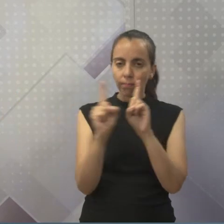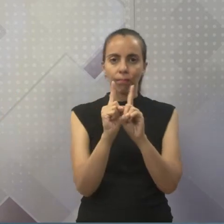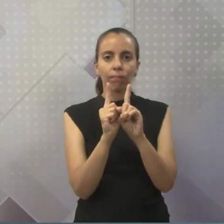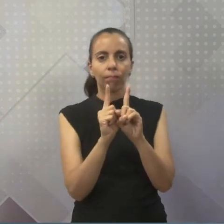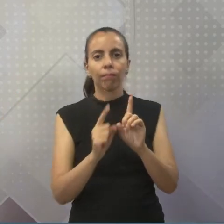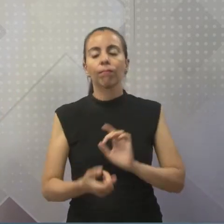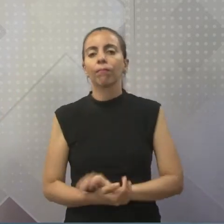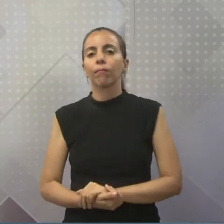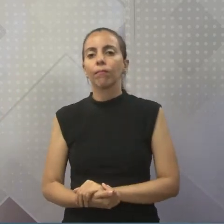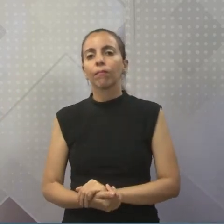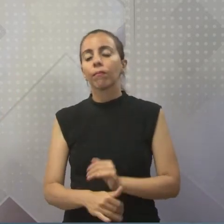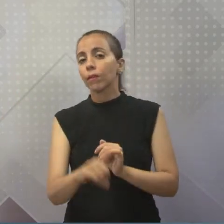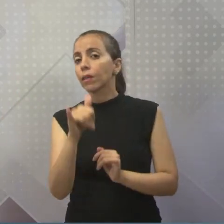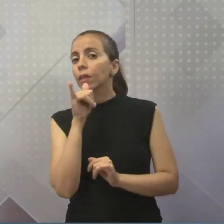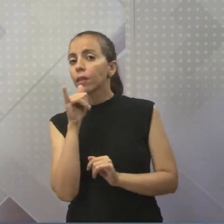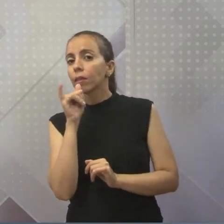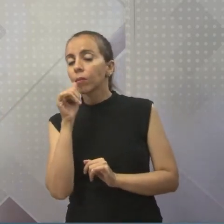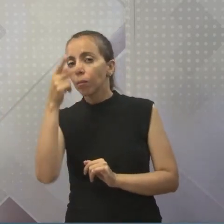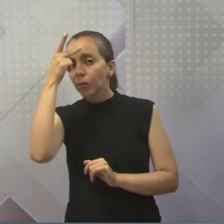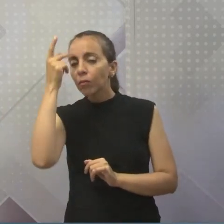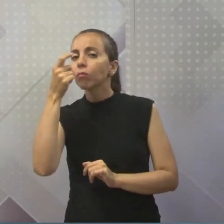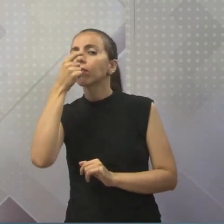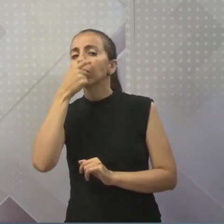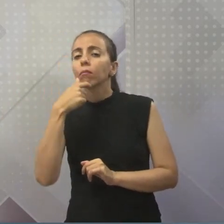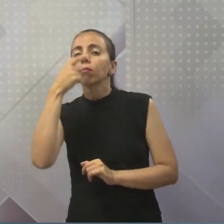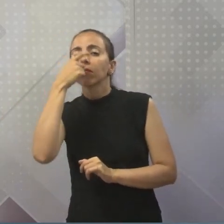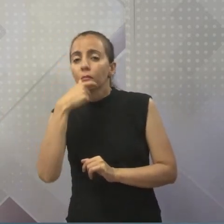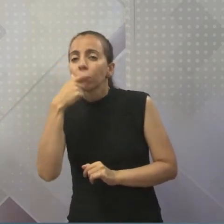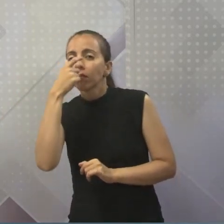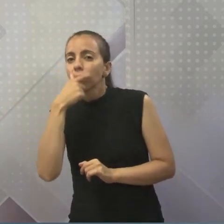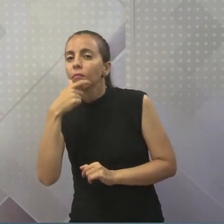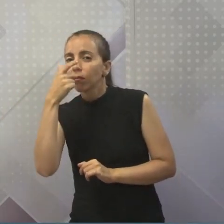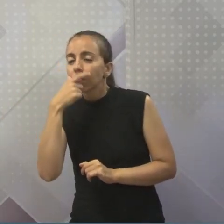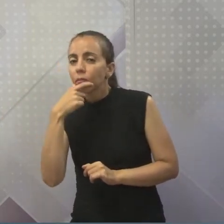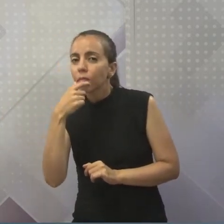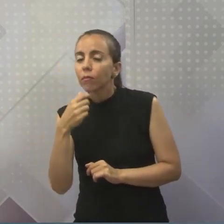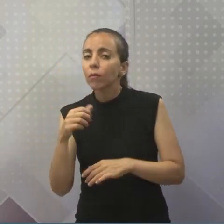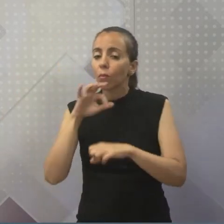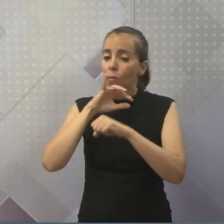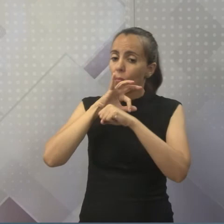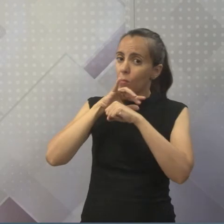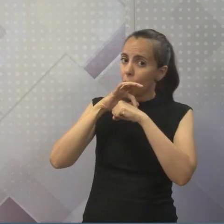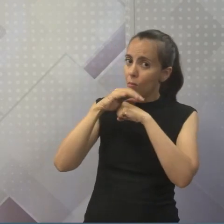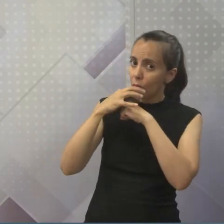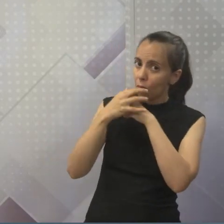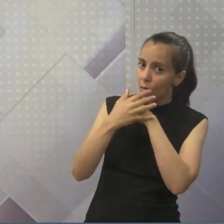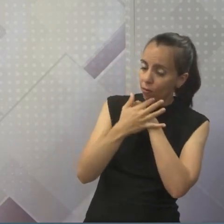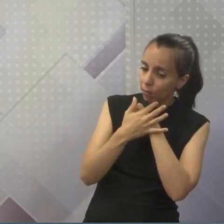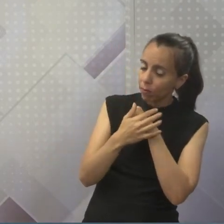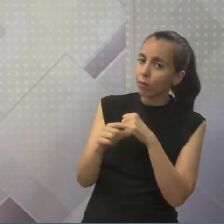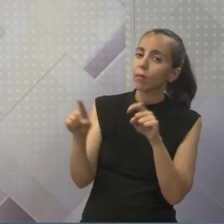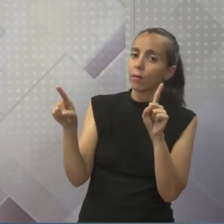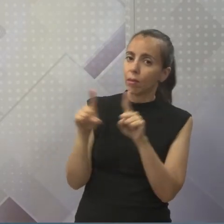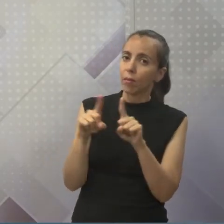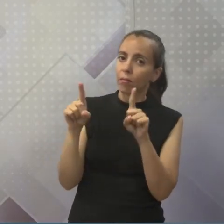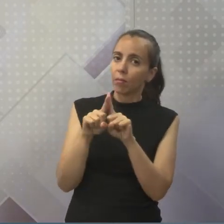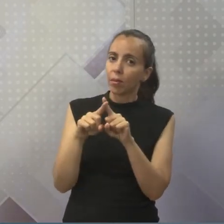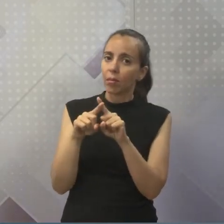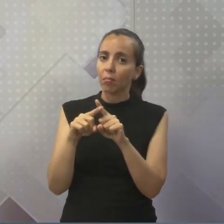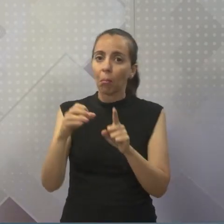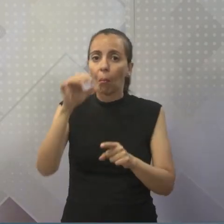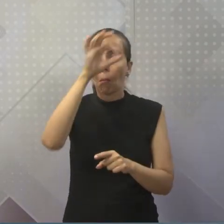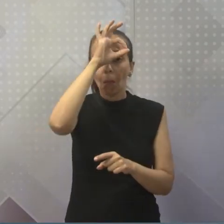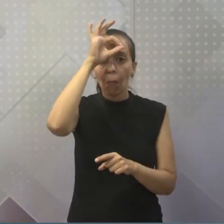Por exemplo, uma pessoa gripada, uma pessoa com a Covid-19, sem